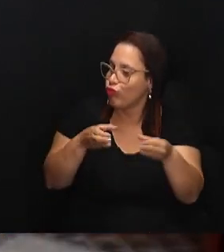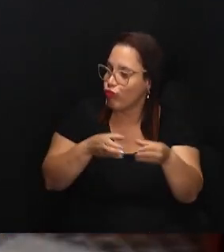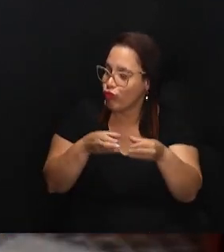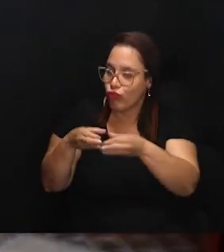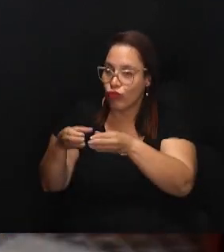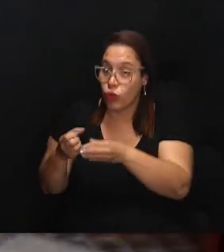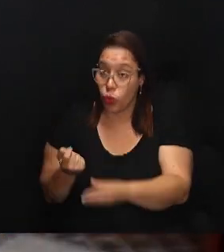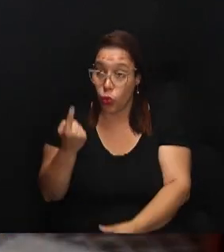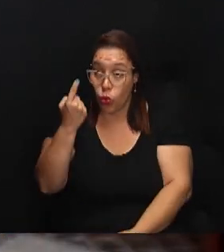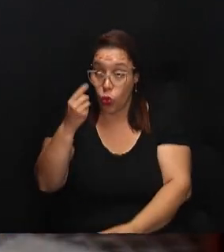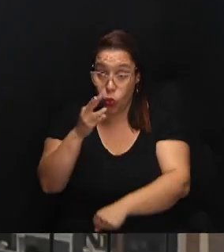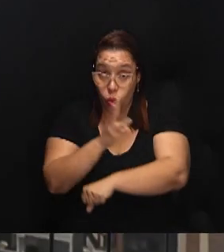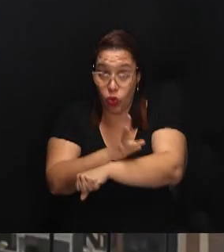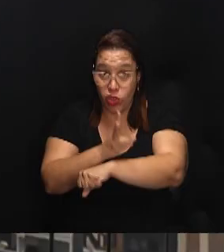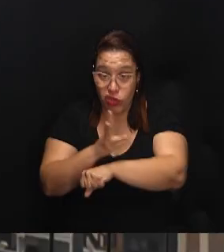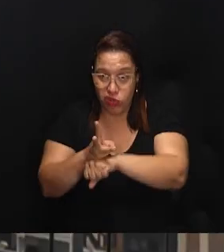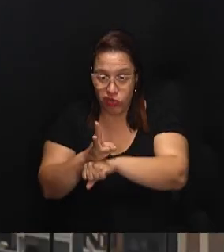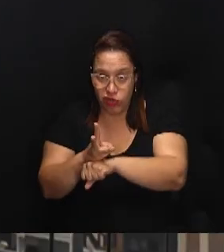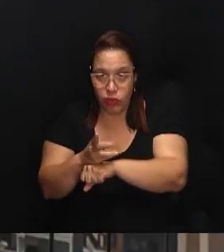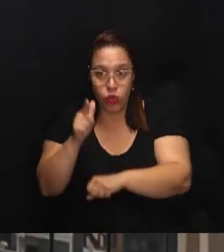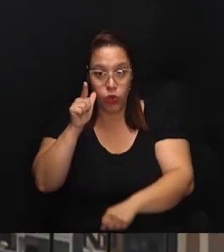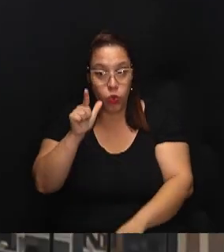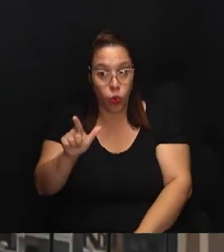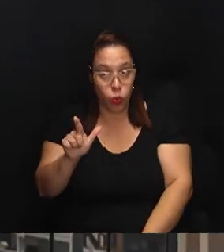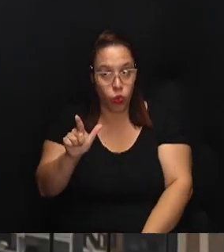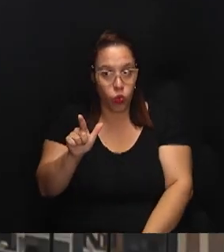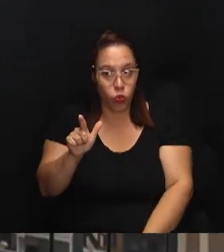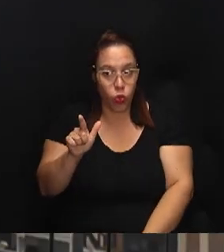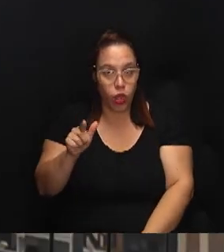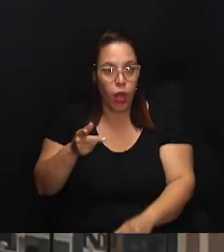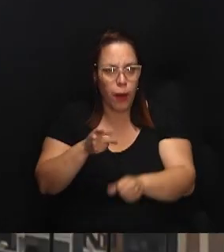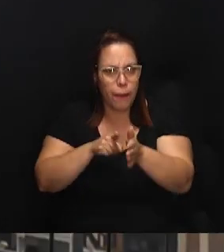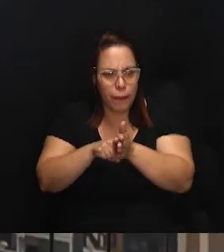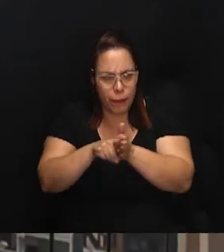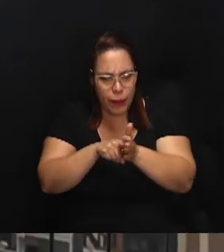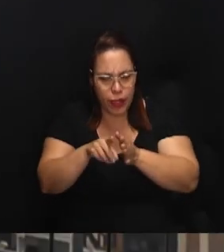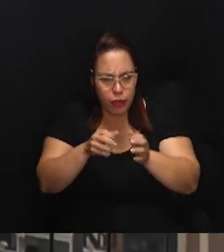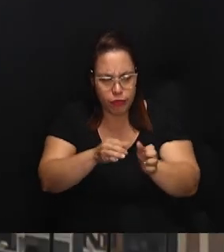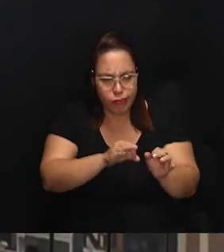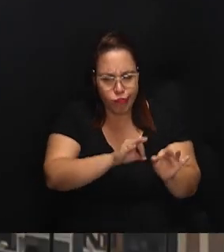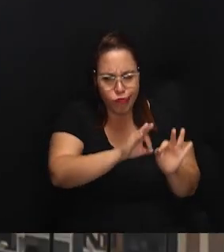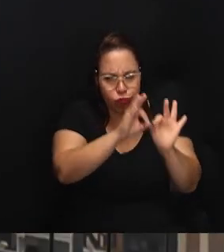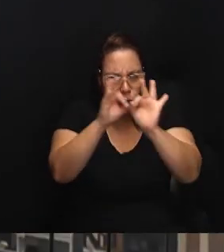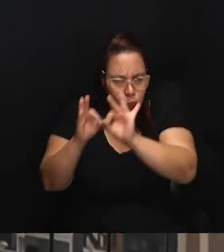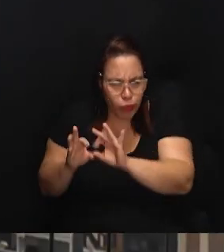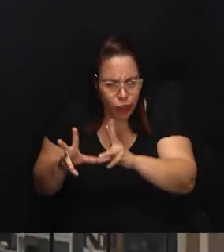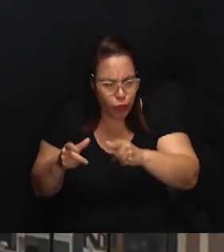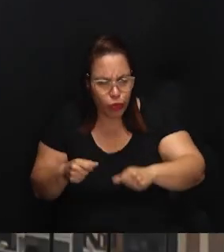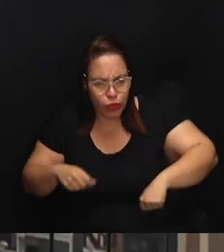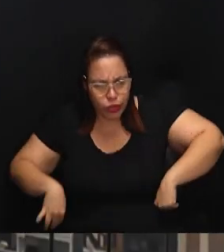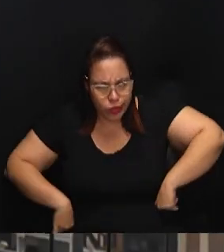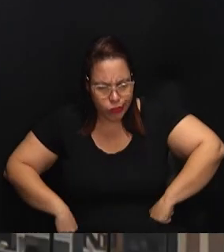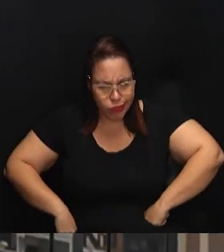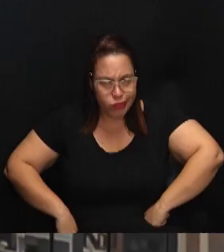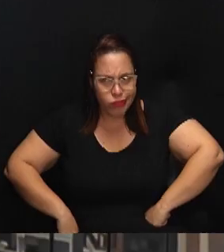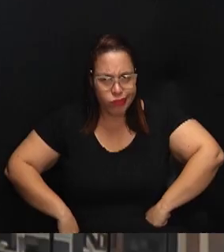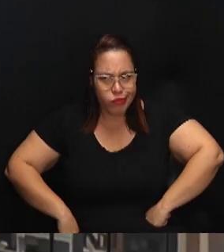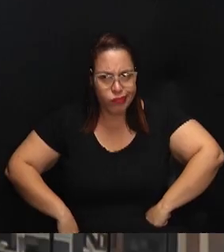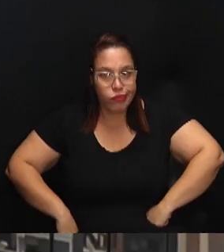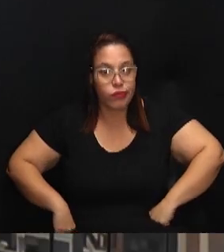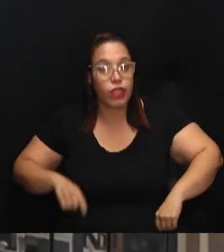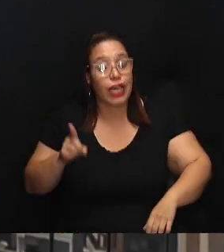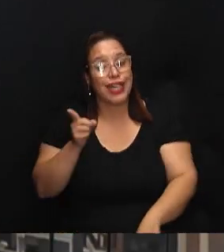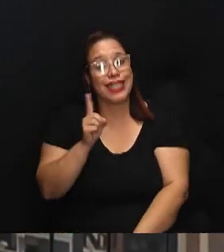Vocês conseguiram reunir isso tudo num único site para que as pessoas consigam pesquisar e acompanhar tudo isso?